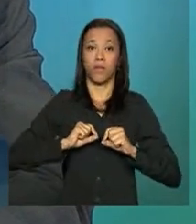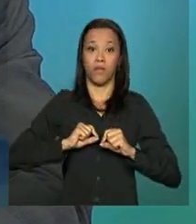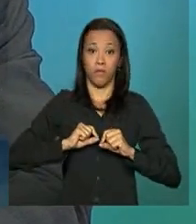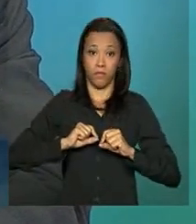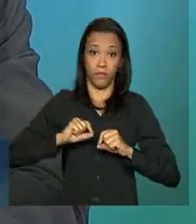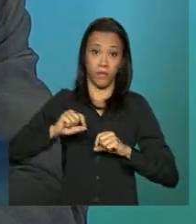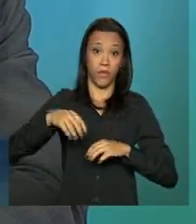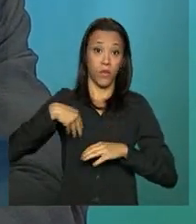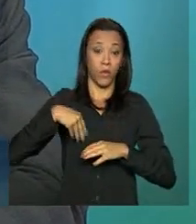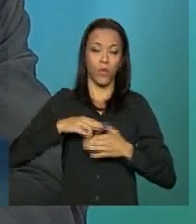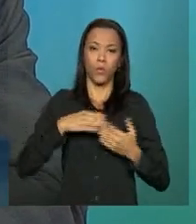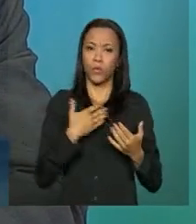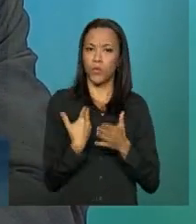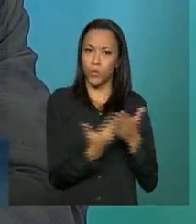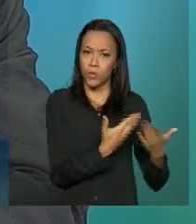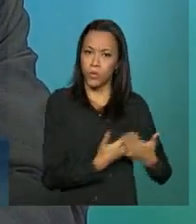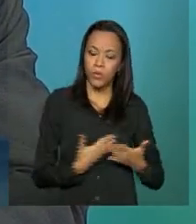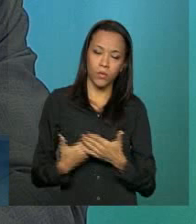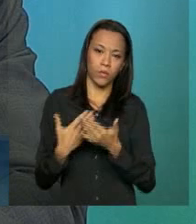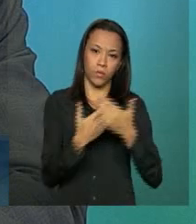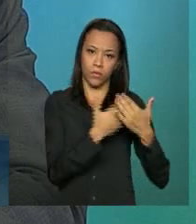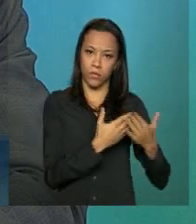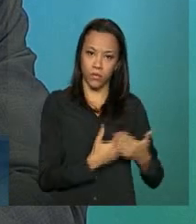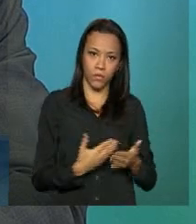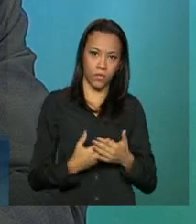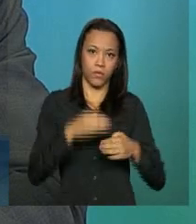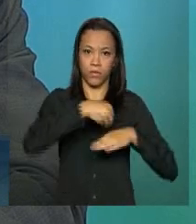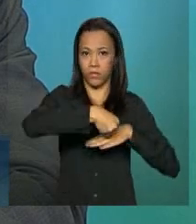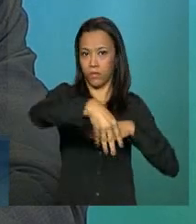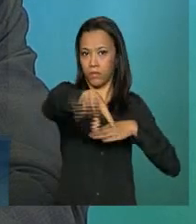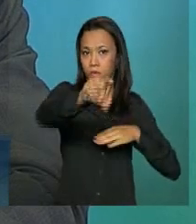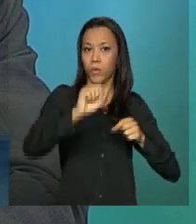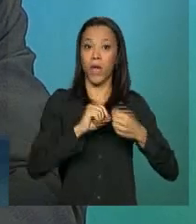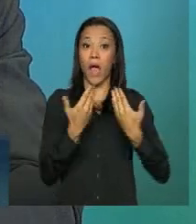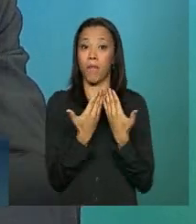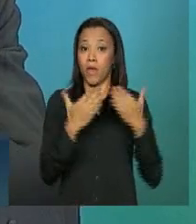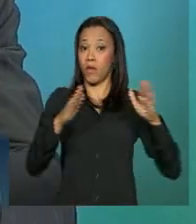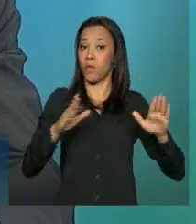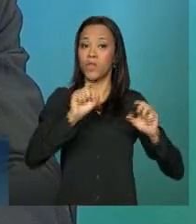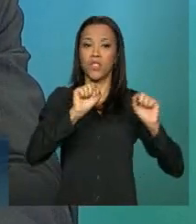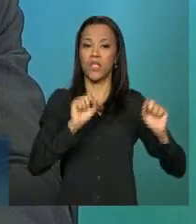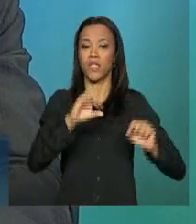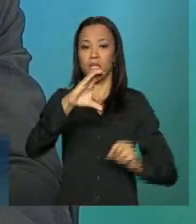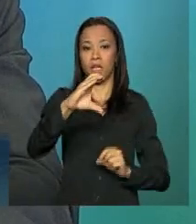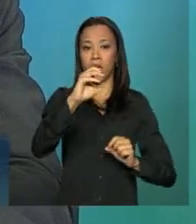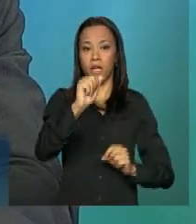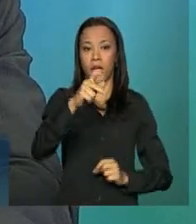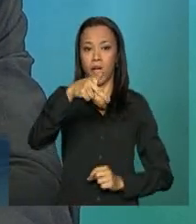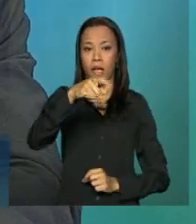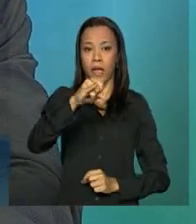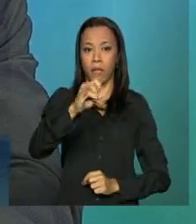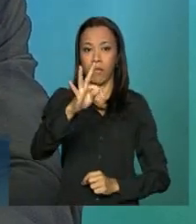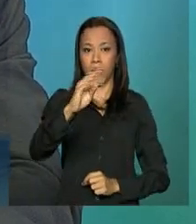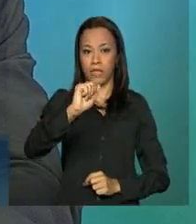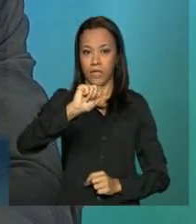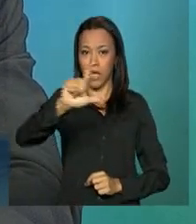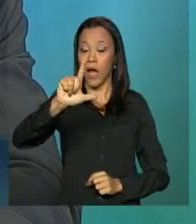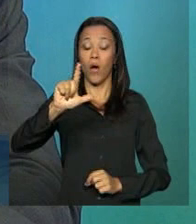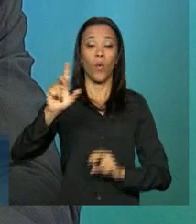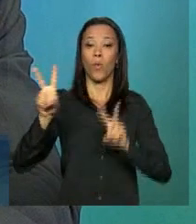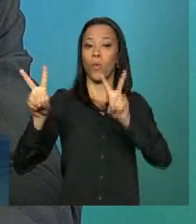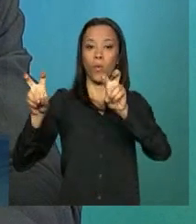dos estudos para fazer uma abertura de capital da Caixa